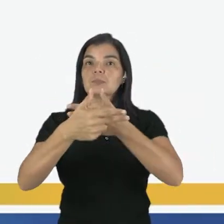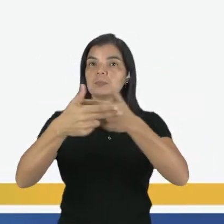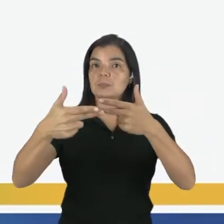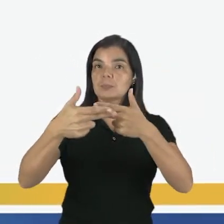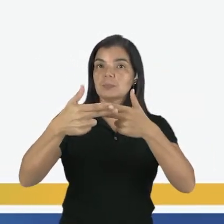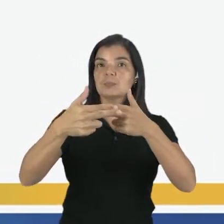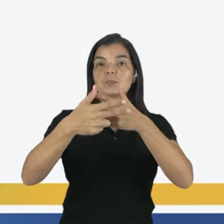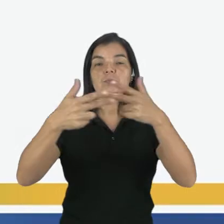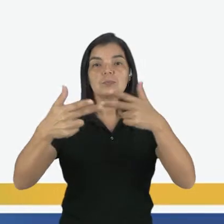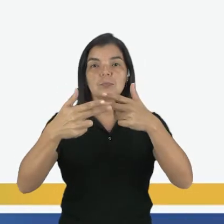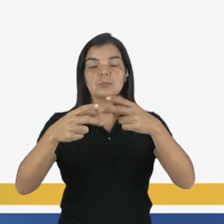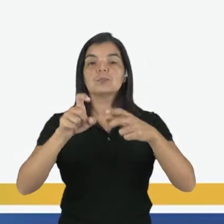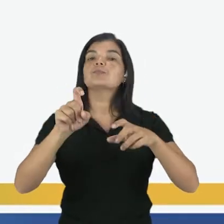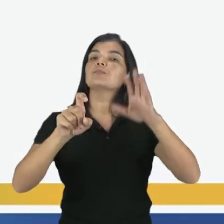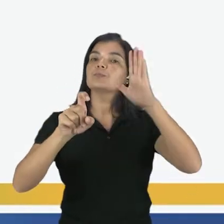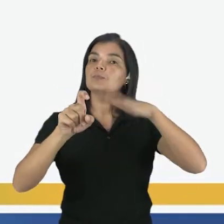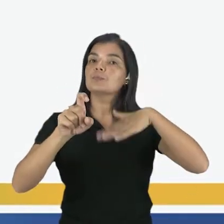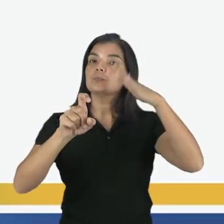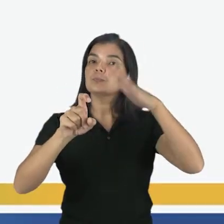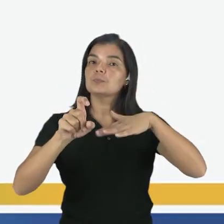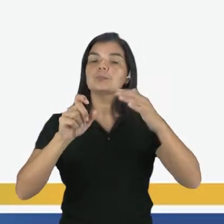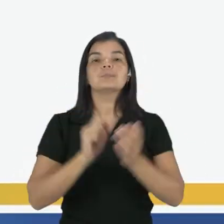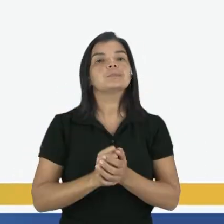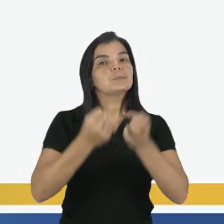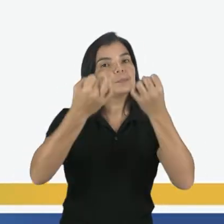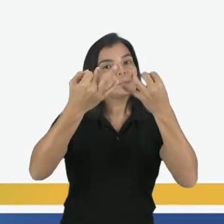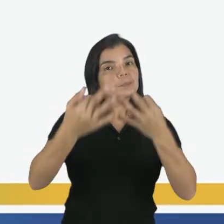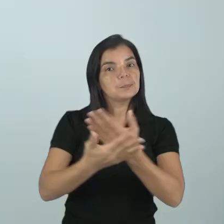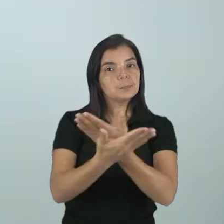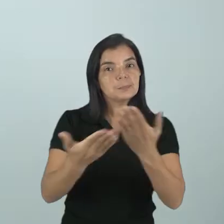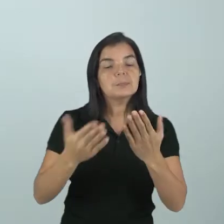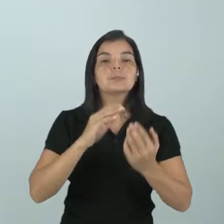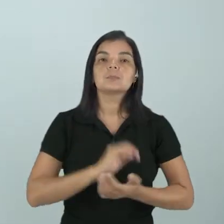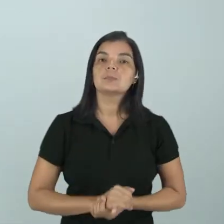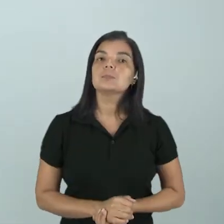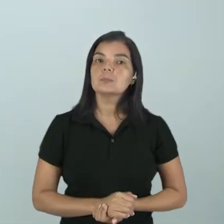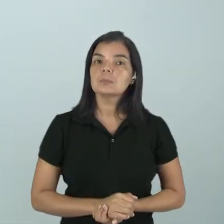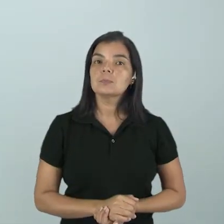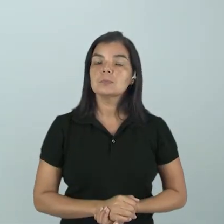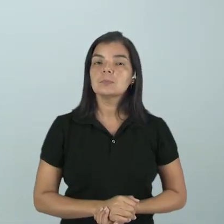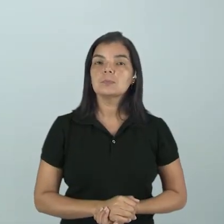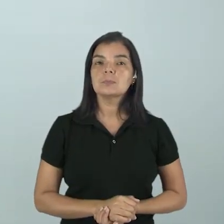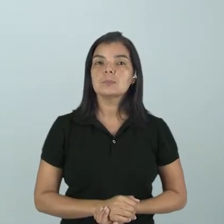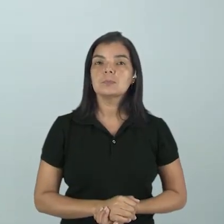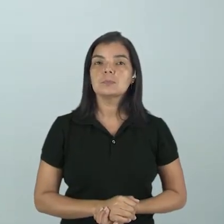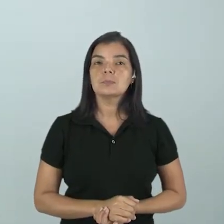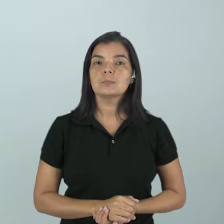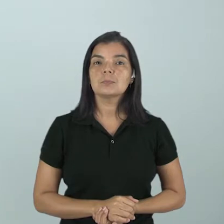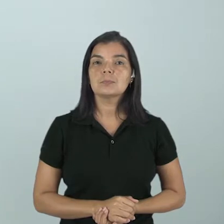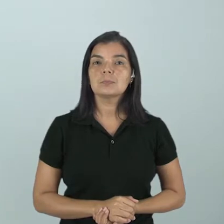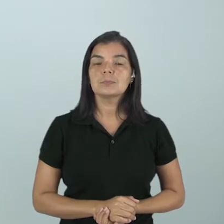animais, objetos ou seres mitológicos. Como eu falei para vocês, né? Eles